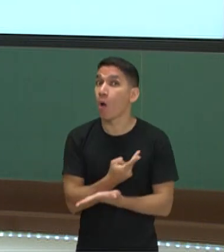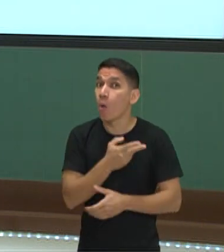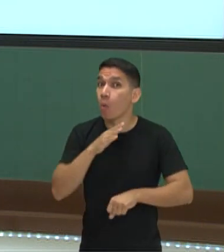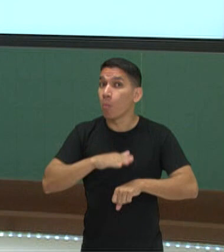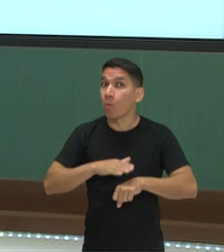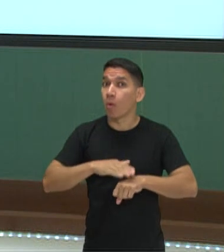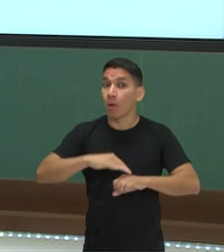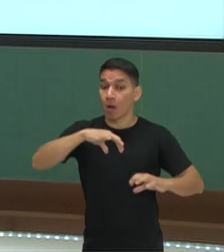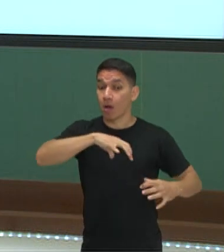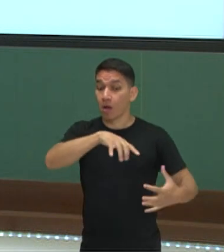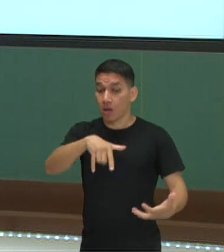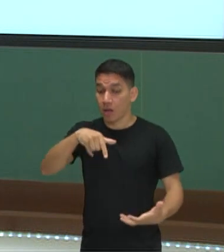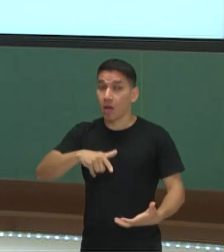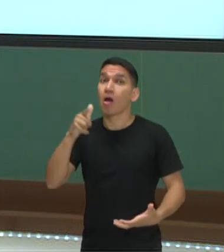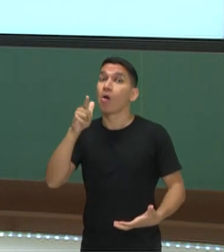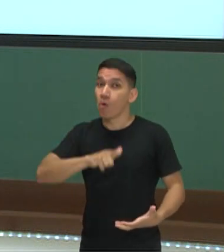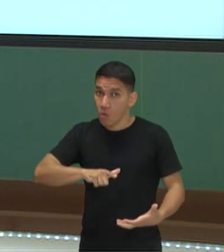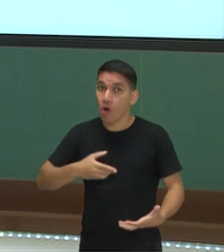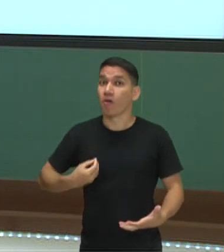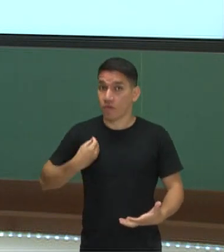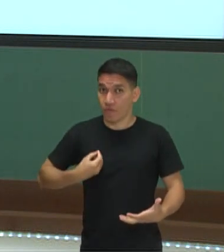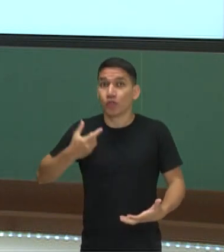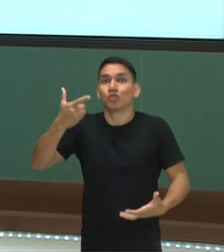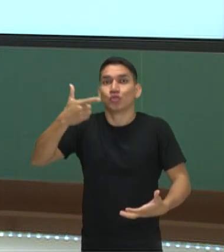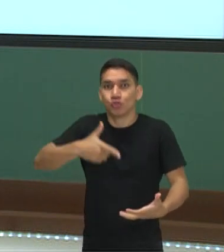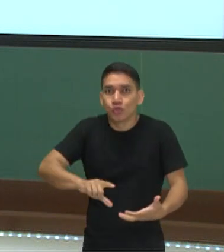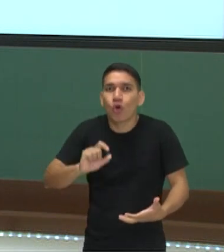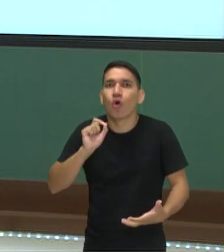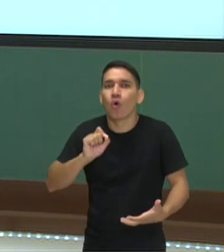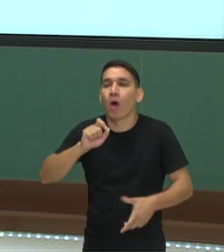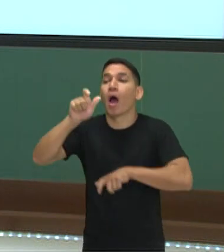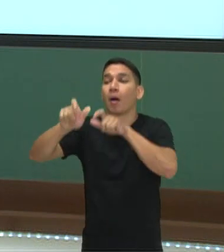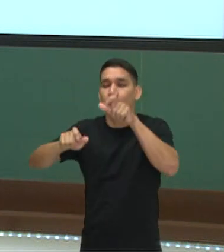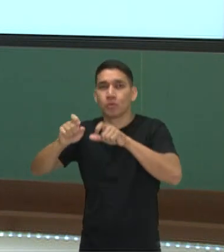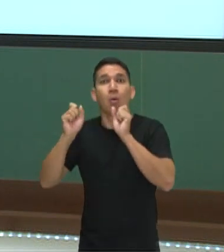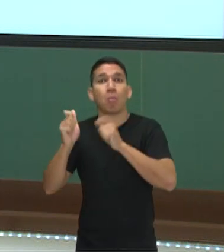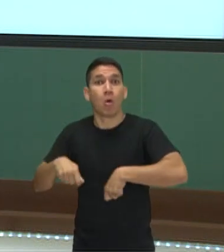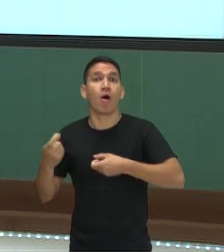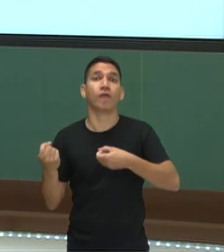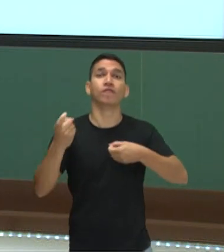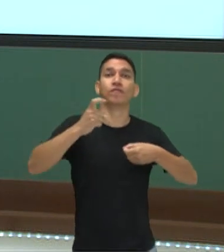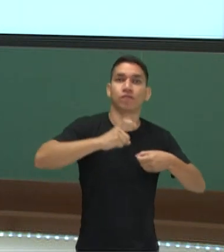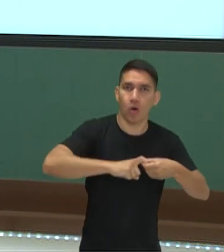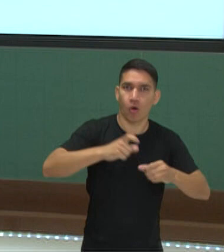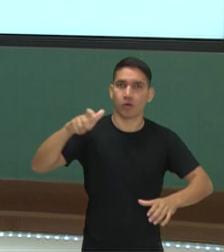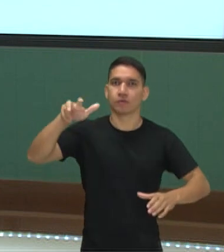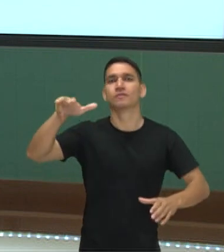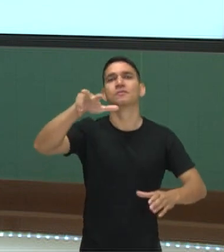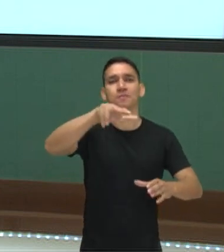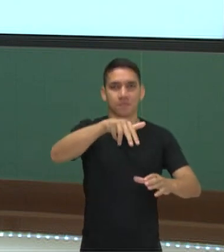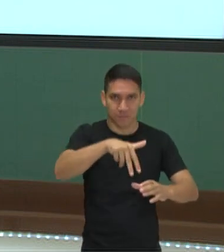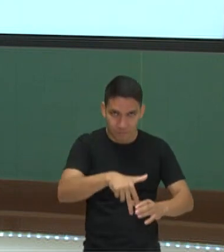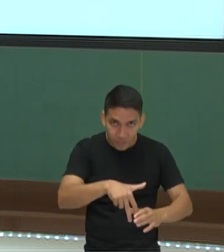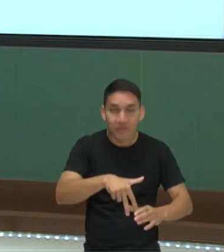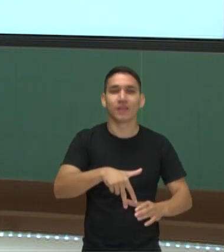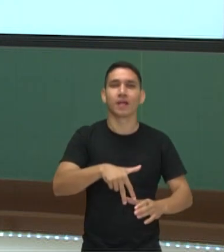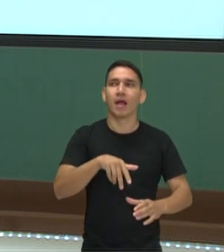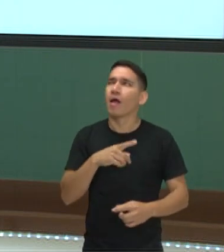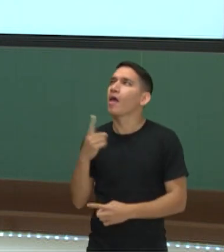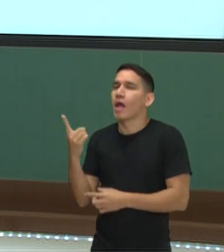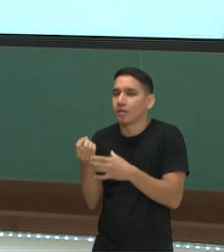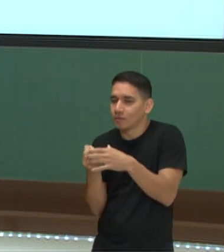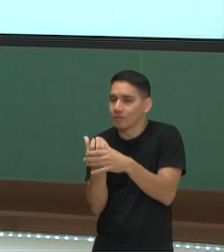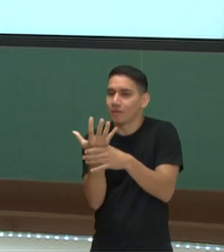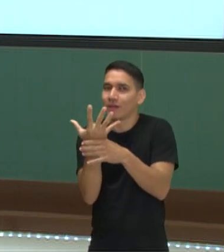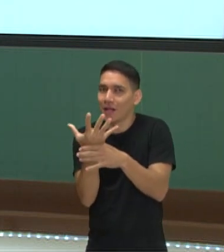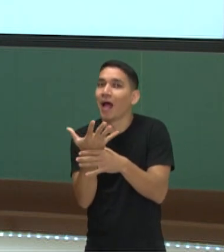planeta tivesse condições para habitar a vida novamente, as pessoas poderiam voltar. E essa plantinha tem tudo a ver com isso.